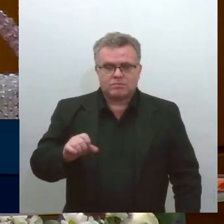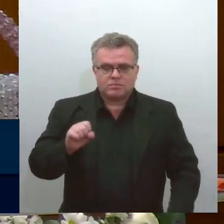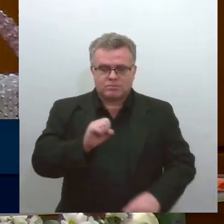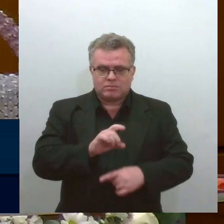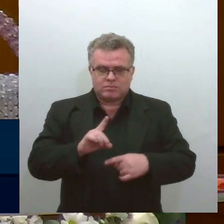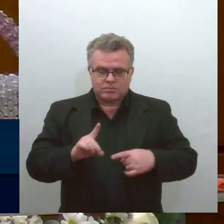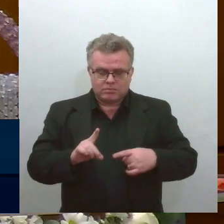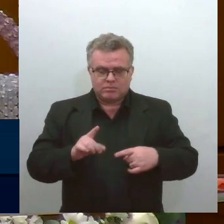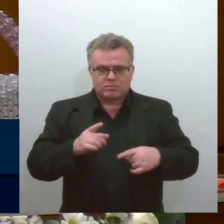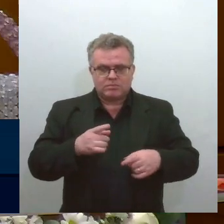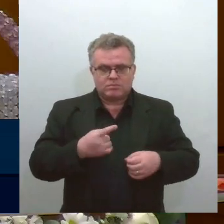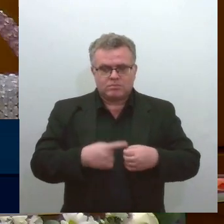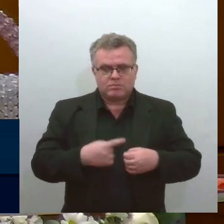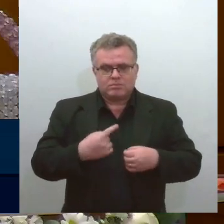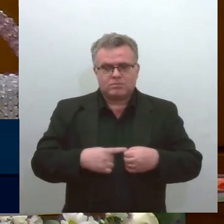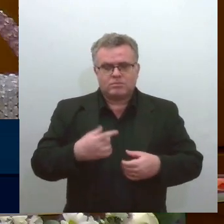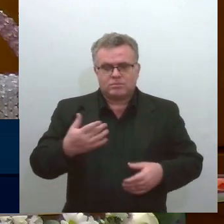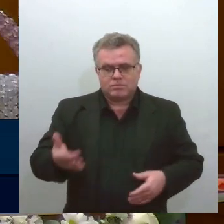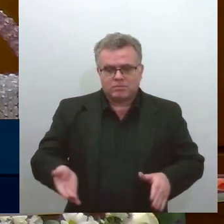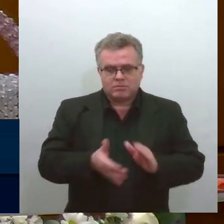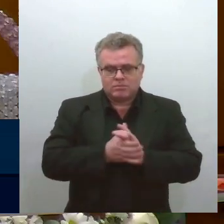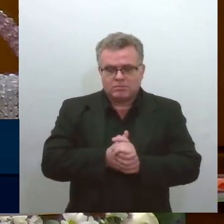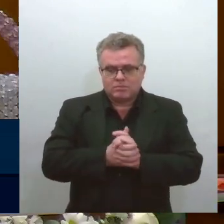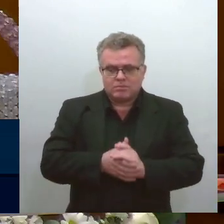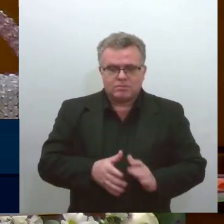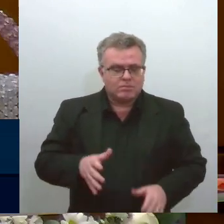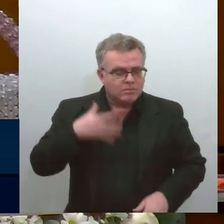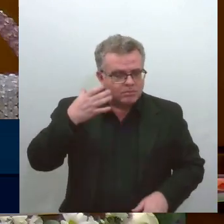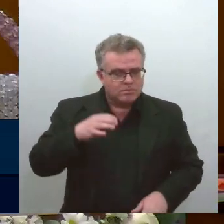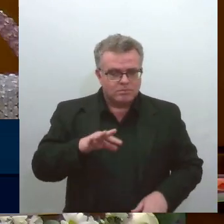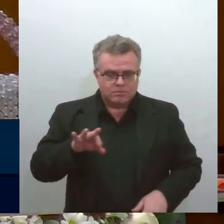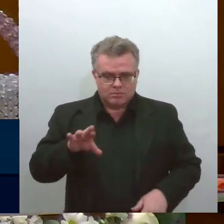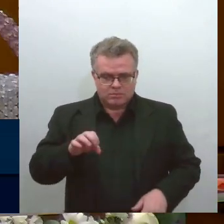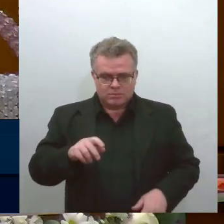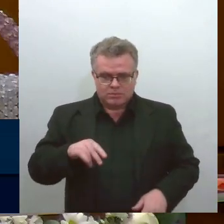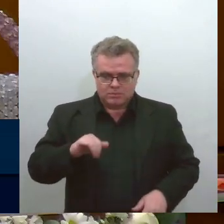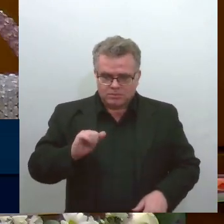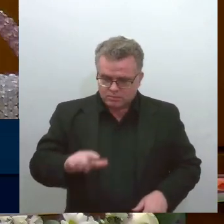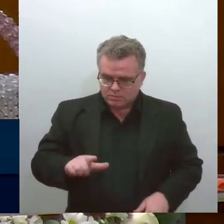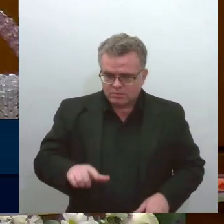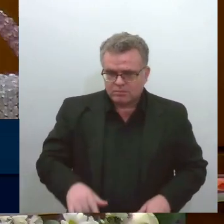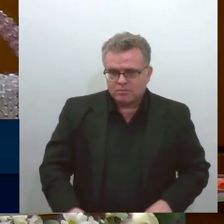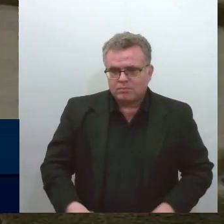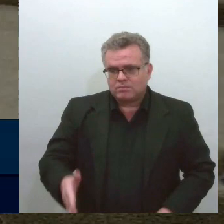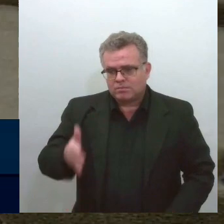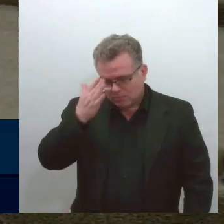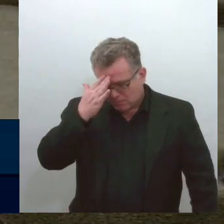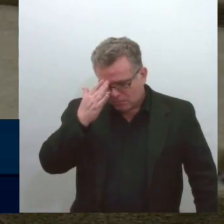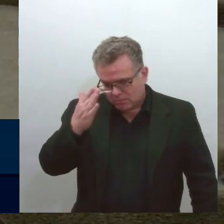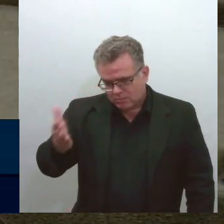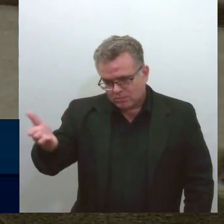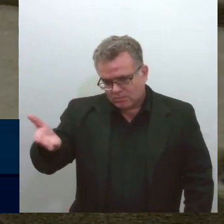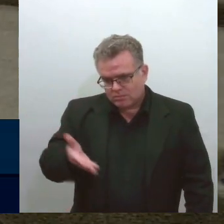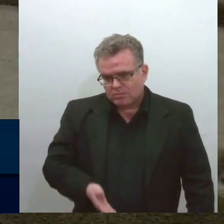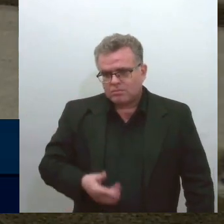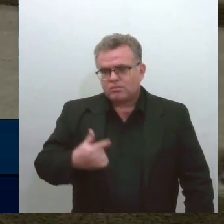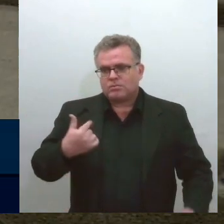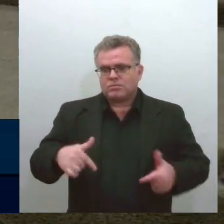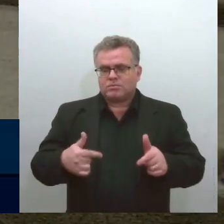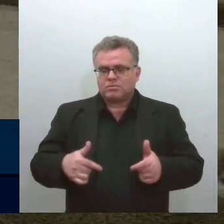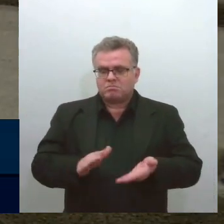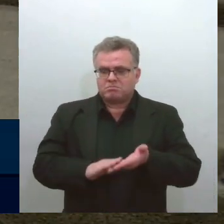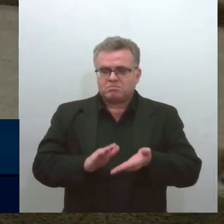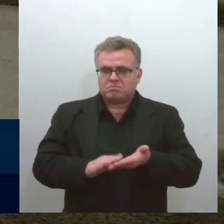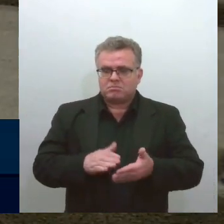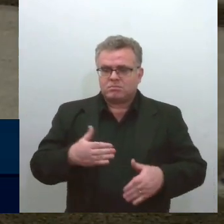ali no canto. Muito obrigada por você estar aqui. Parabéns pelo trabalho. O jornalista e radialista, né,